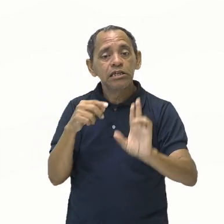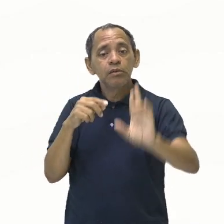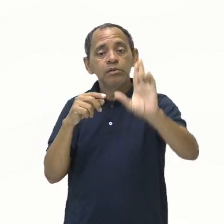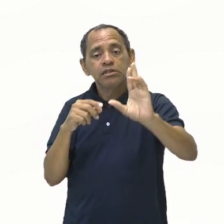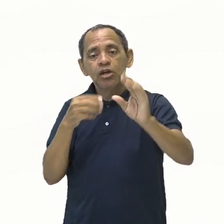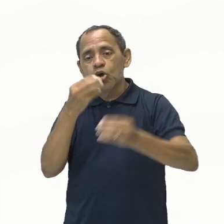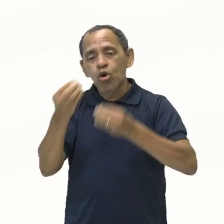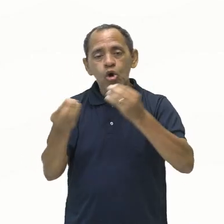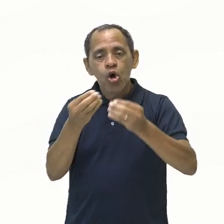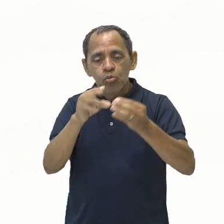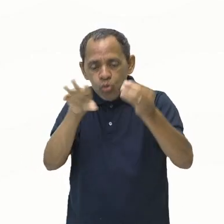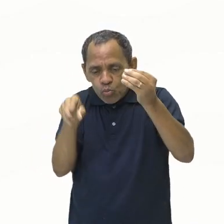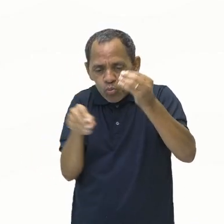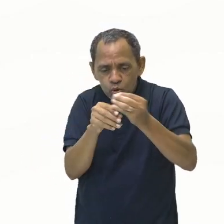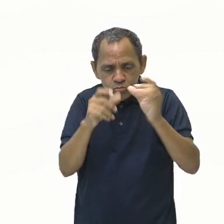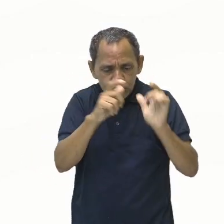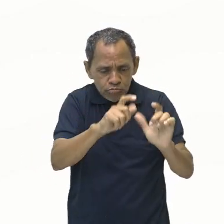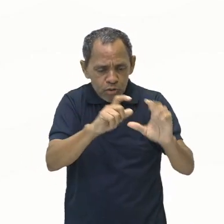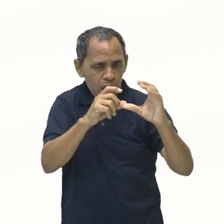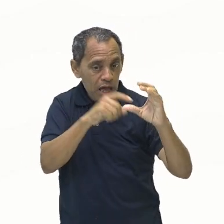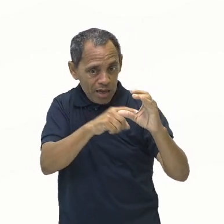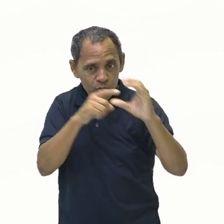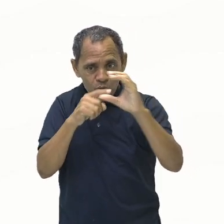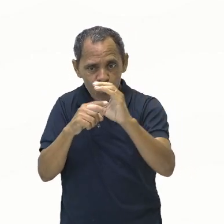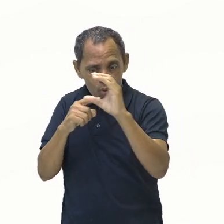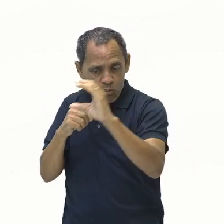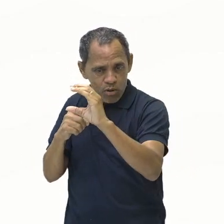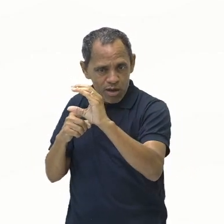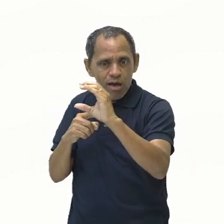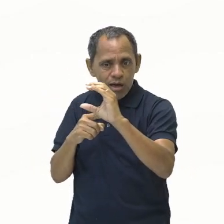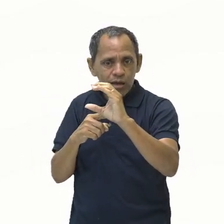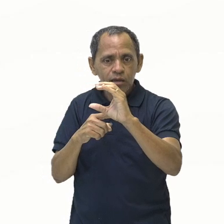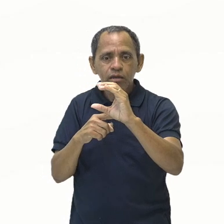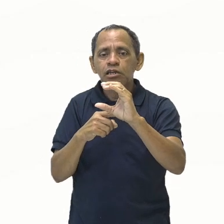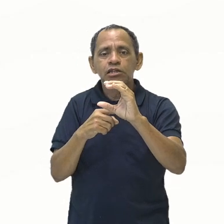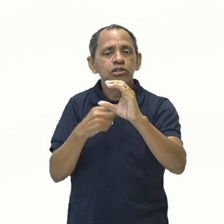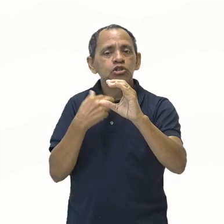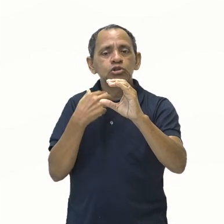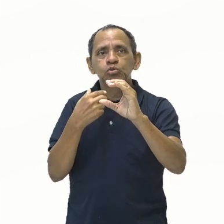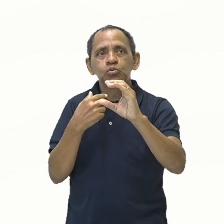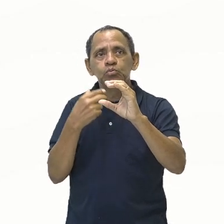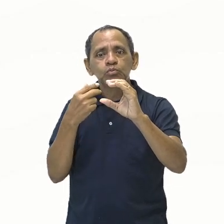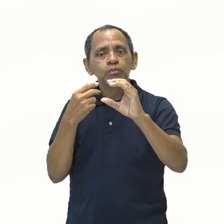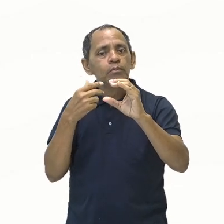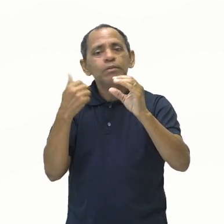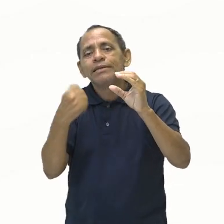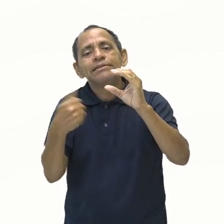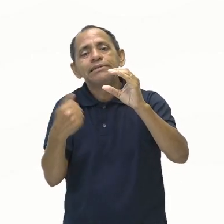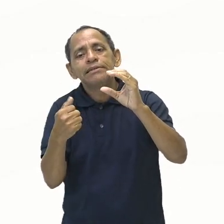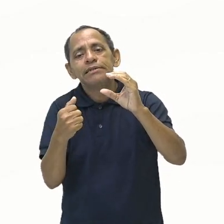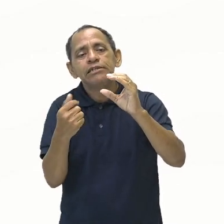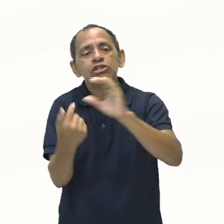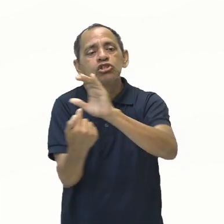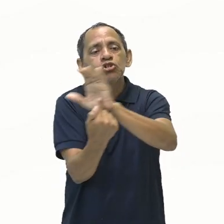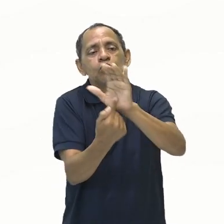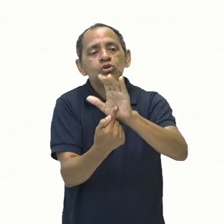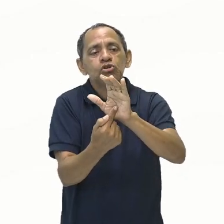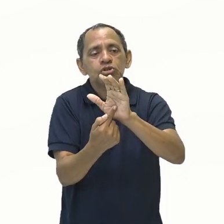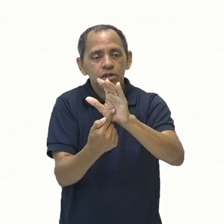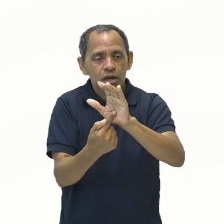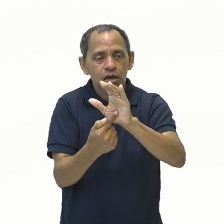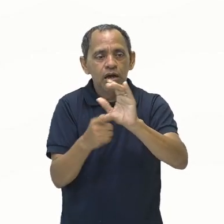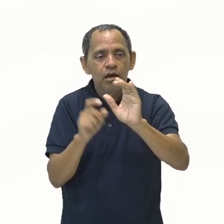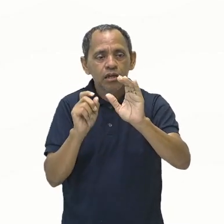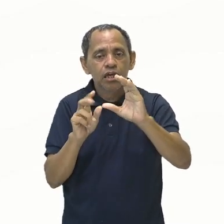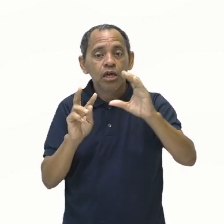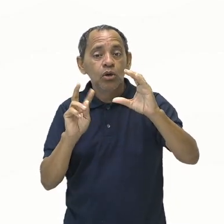posicionar os carbonos e demonstrar cada um deles, eu não preciso mostrar os hidrogênios. Mas, por favor, não